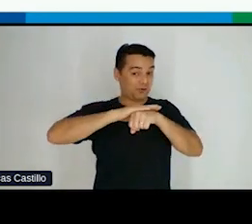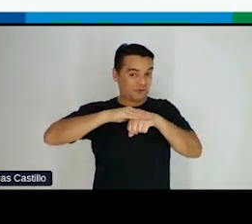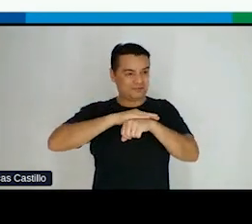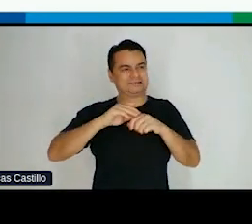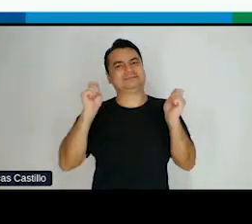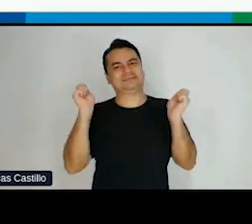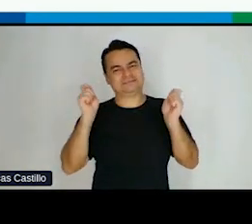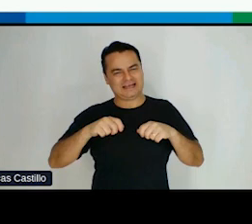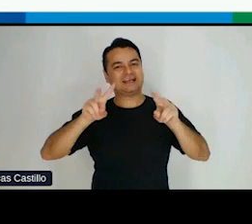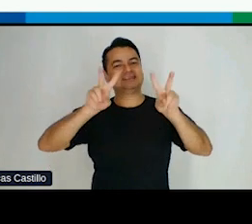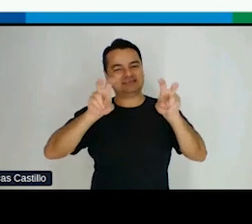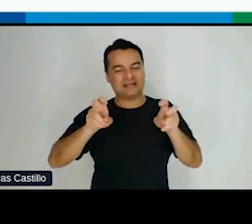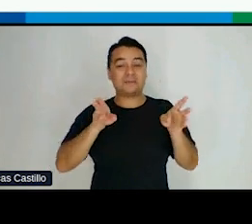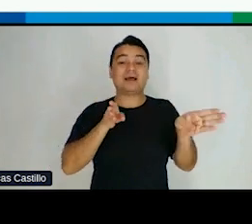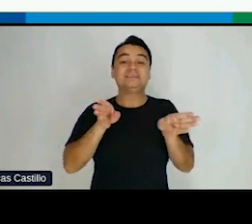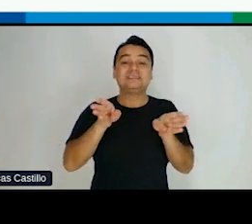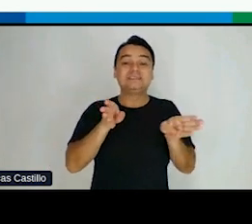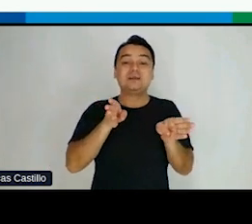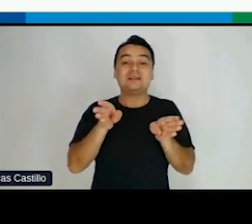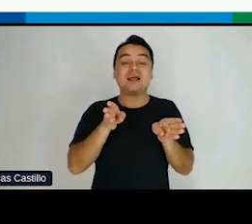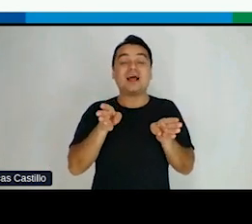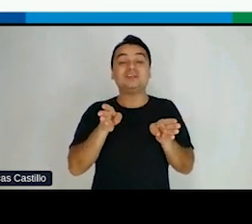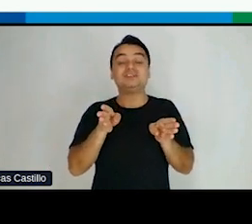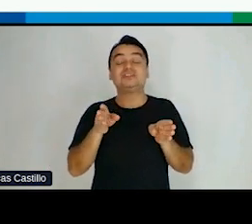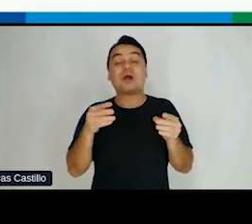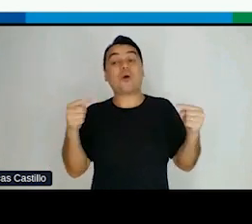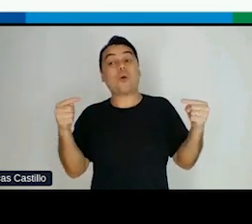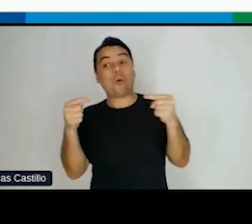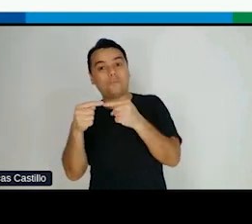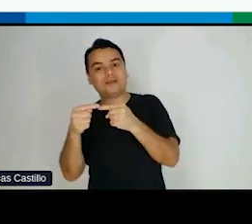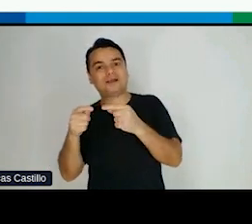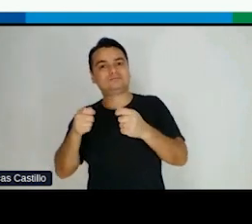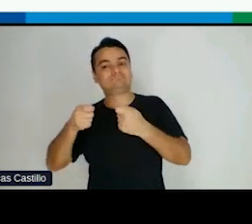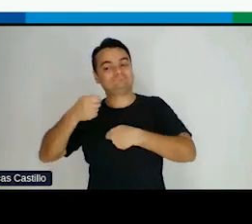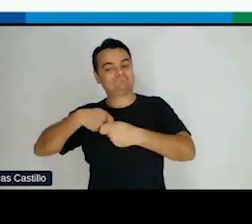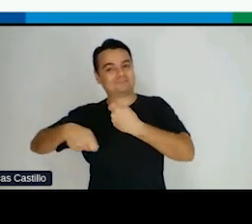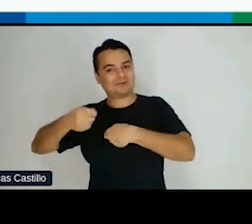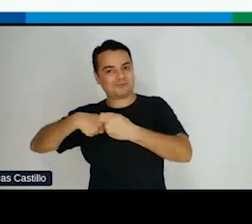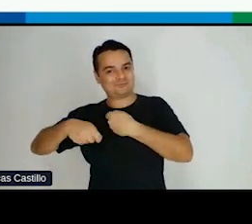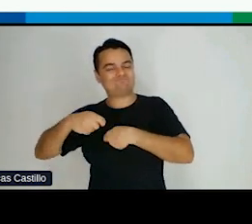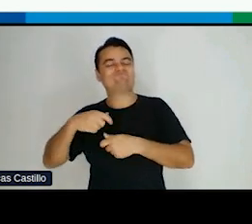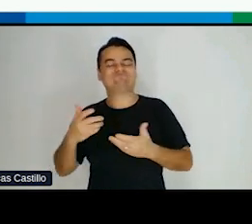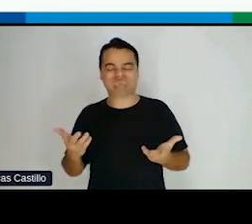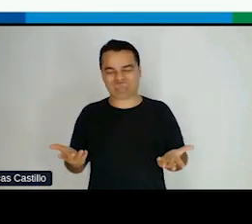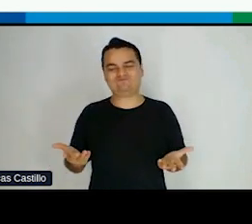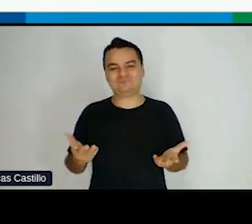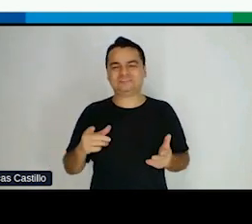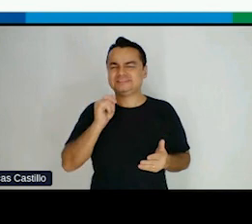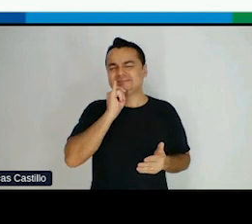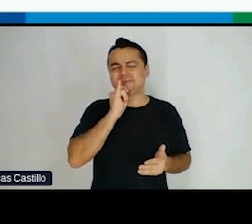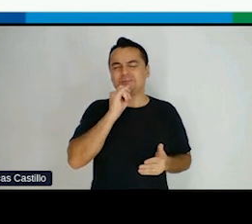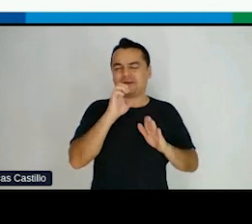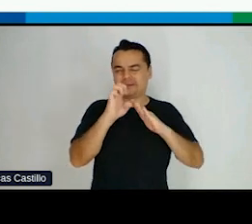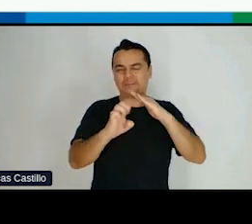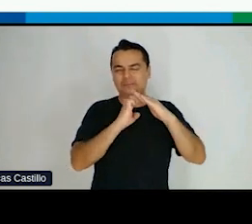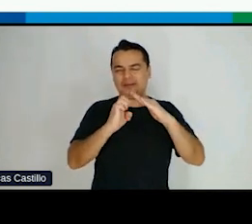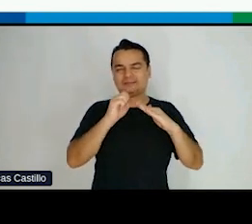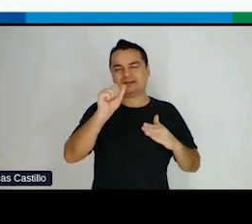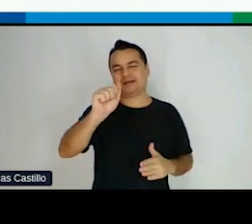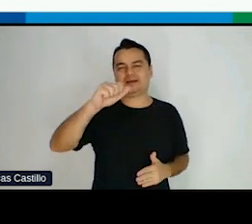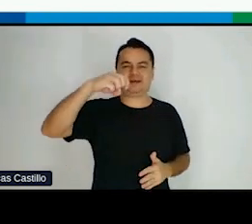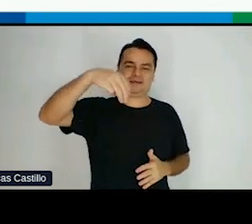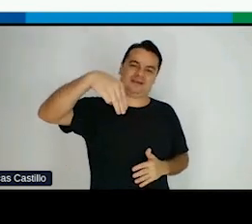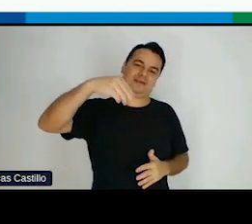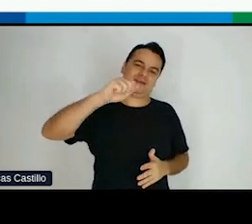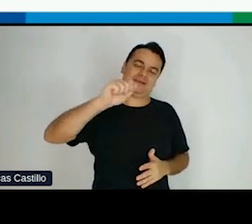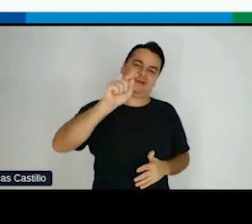quanto a acessibilidade impacta nos negócios, né? Porque a gente vê aí que o design da Amazon, que assim, a Amazon mudou a